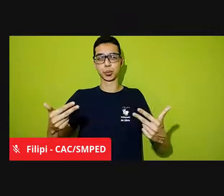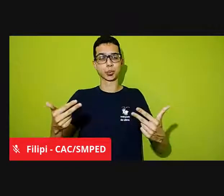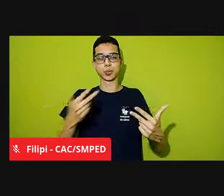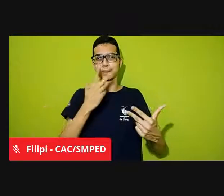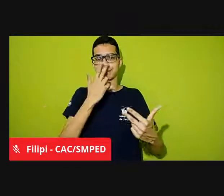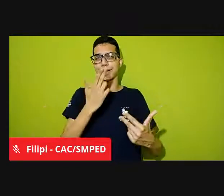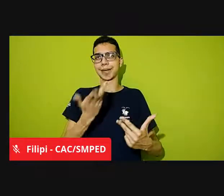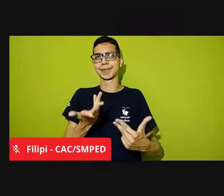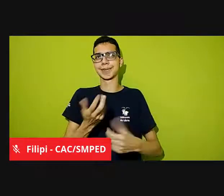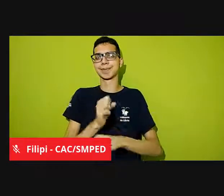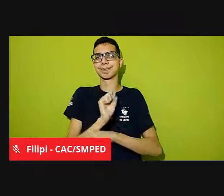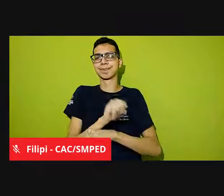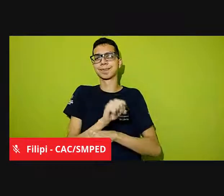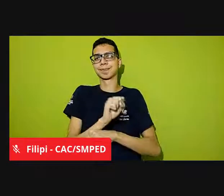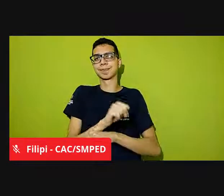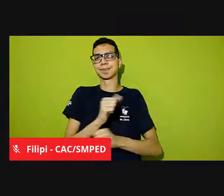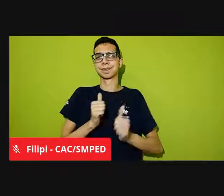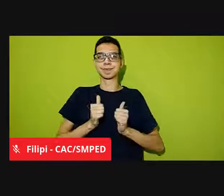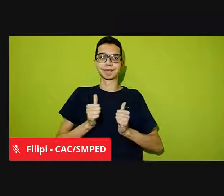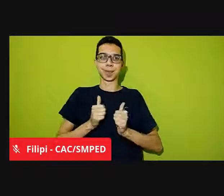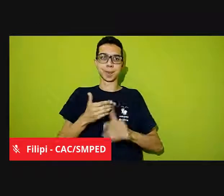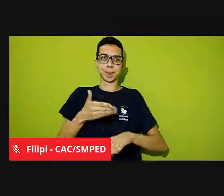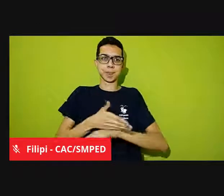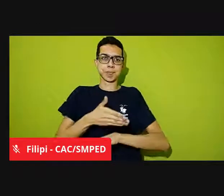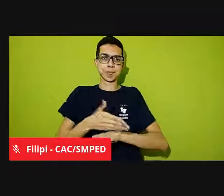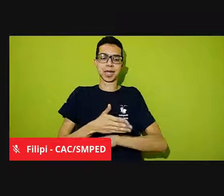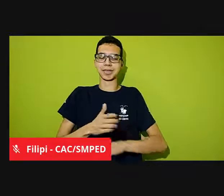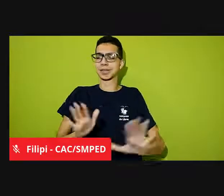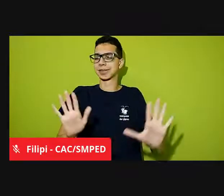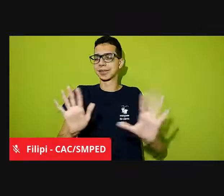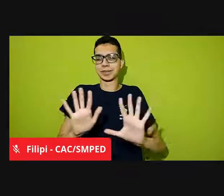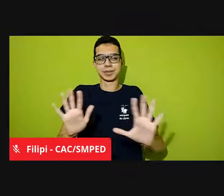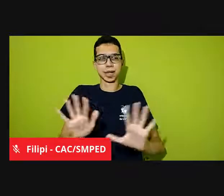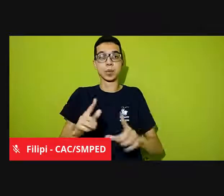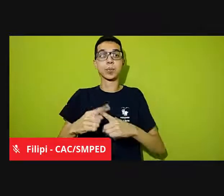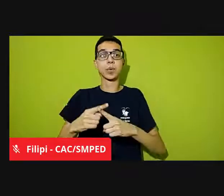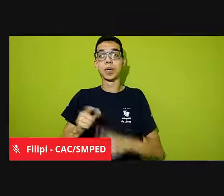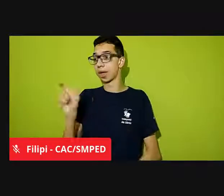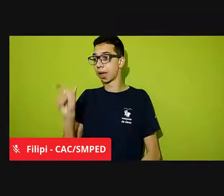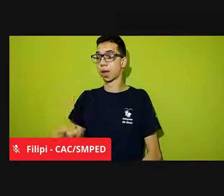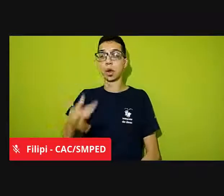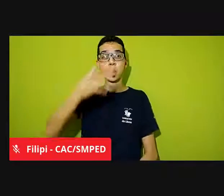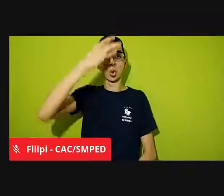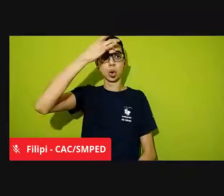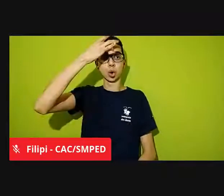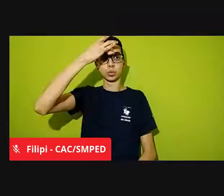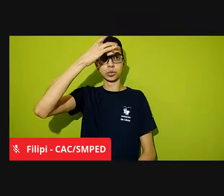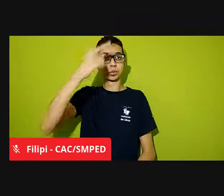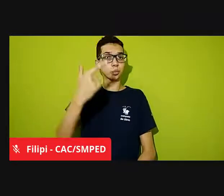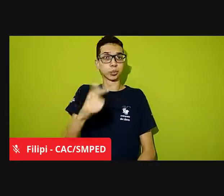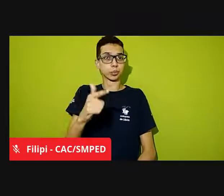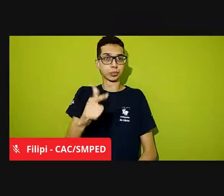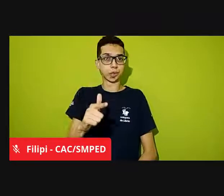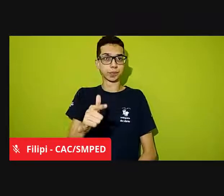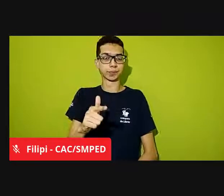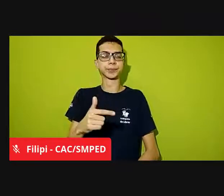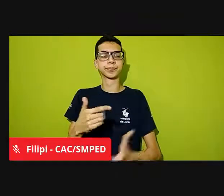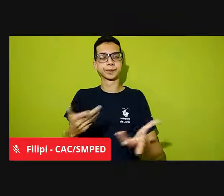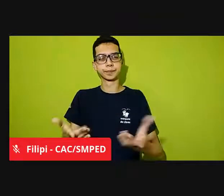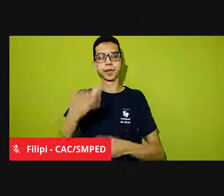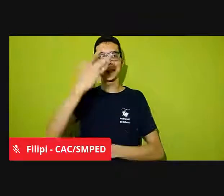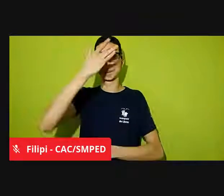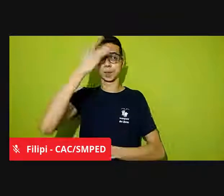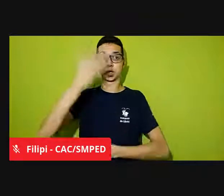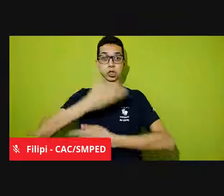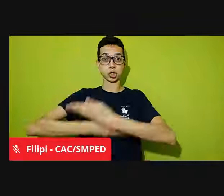direitos de participação, porque nem mesmo ela tem essa consciência, né, sobre ela. Então, significa que é por ser pessoa com deficiência que tem a